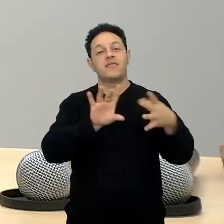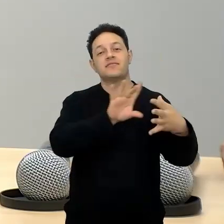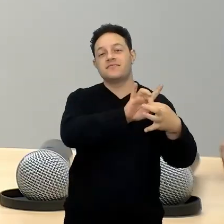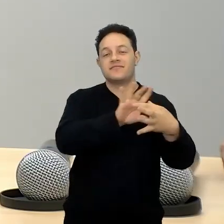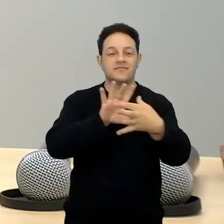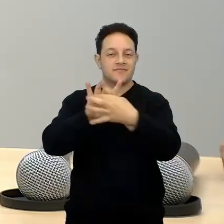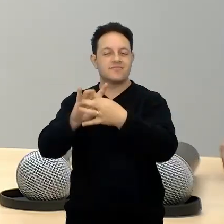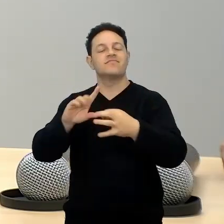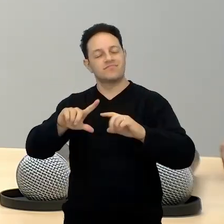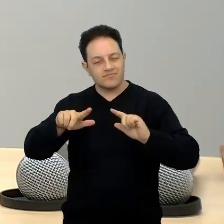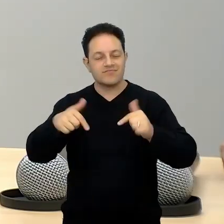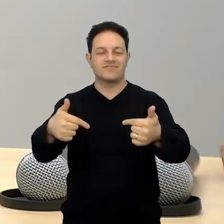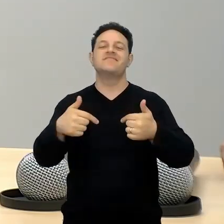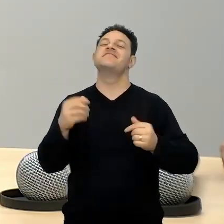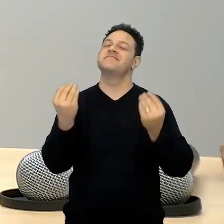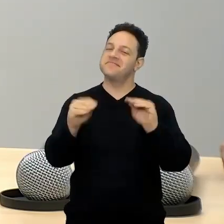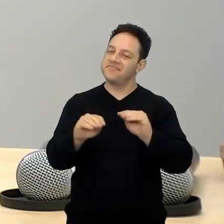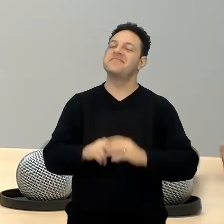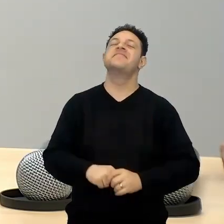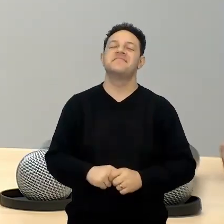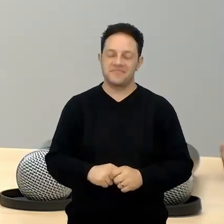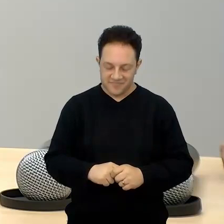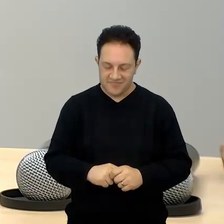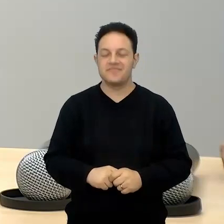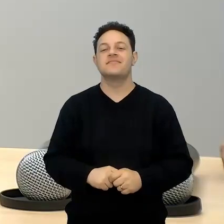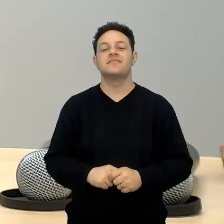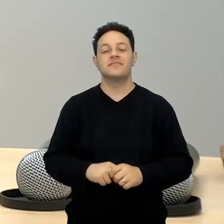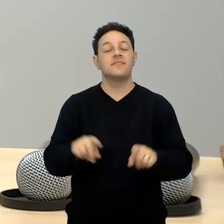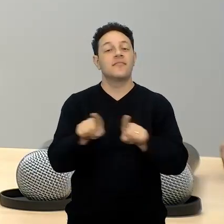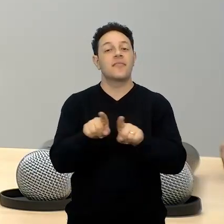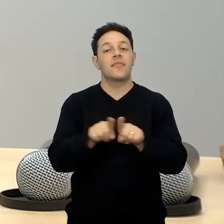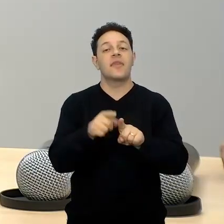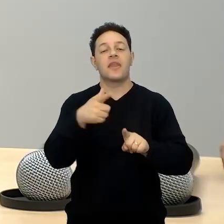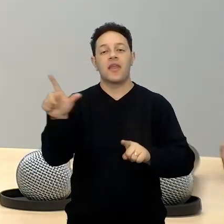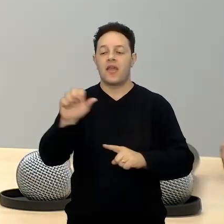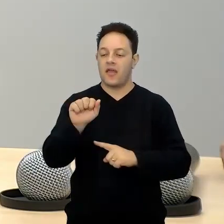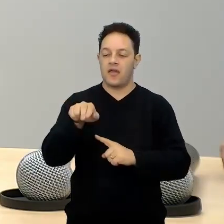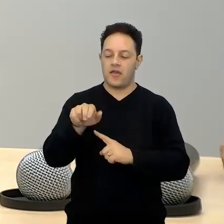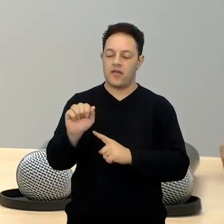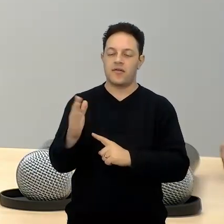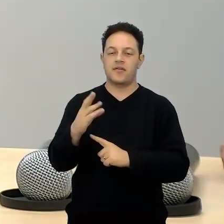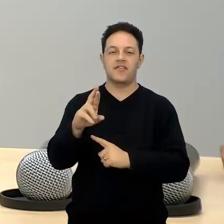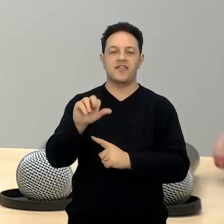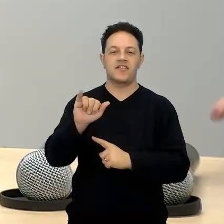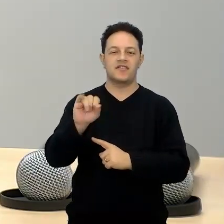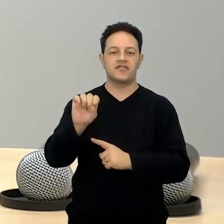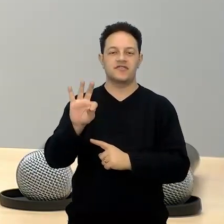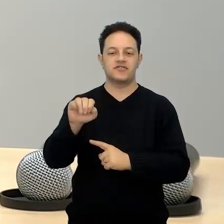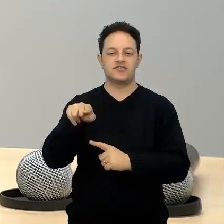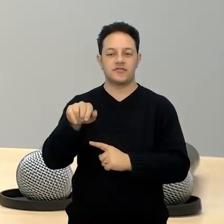em ação, a Fanny colocou aqui pra gente. Tem também a Ana Cristina falando de